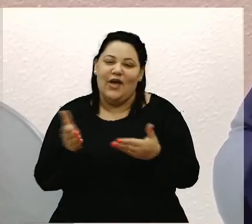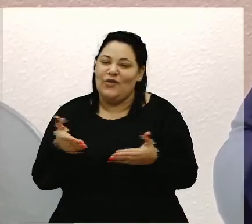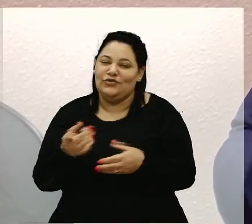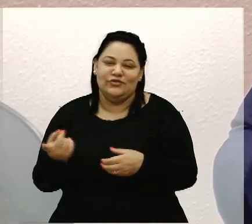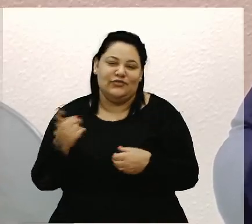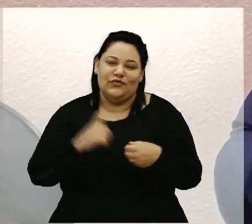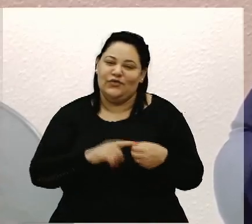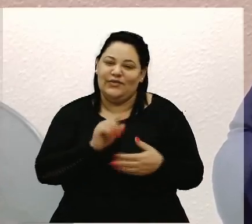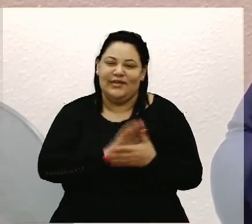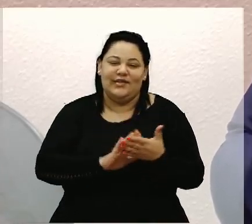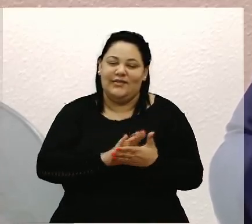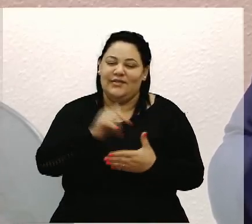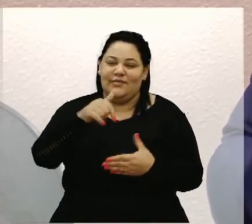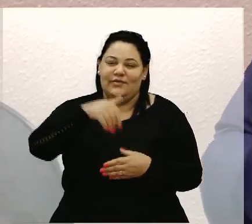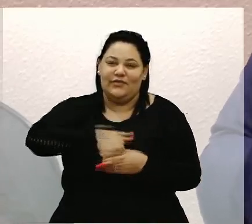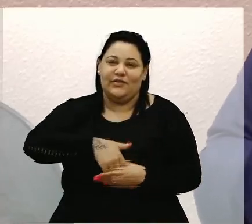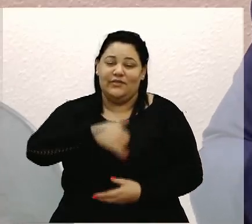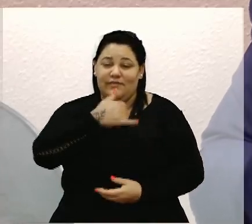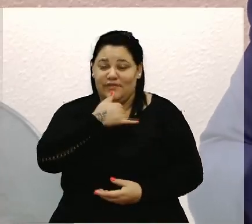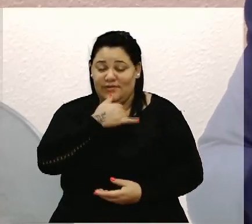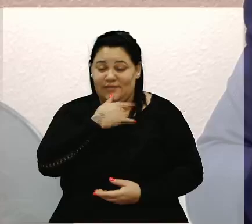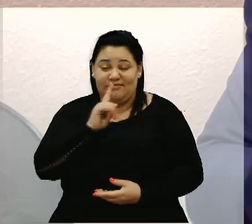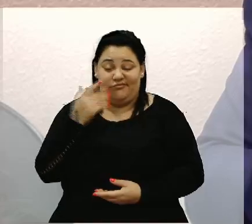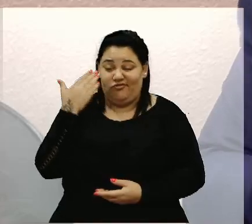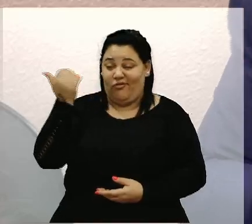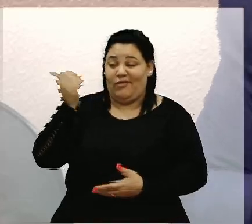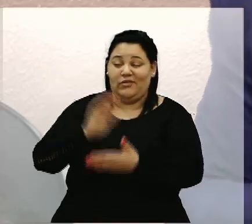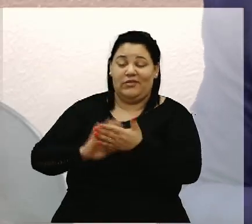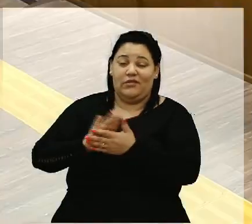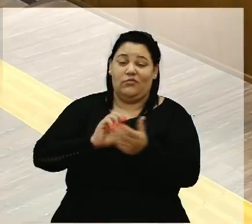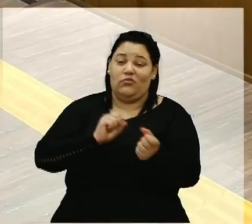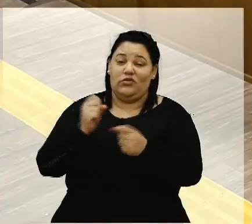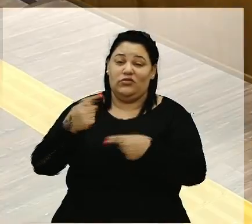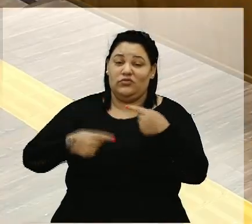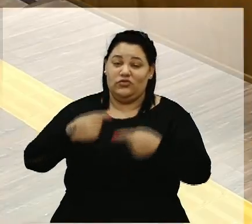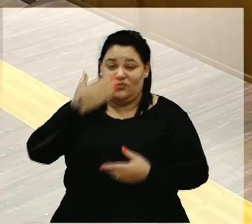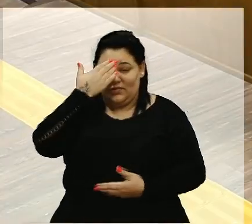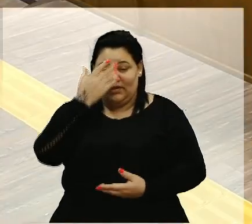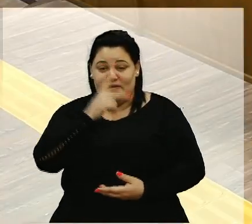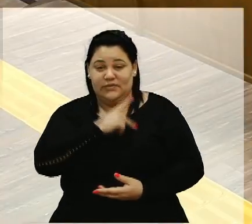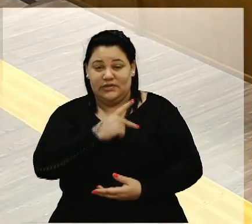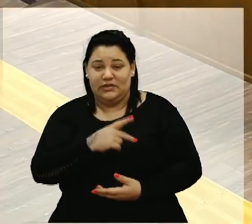vereador Fiuza. Infelizmente, nem chamado a gente foi para poder discutir. Obrigado, senhor presidente. Declaração de voto, vereador.